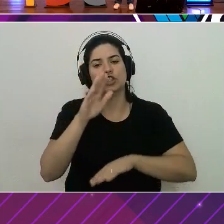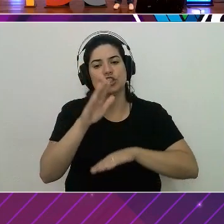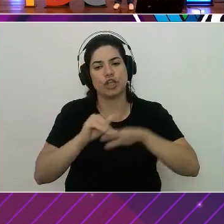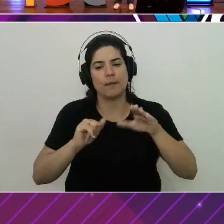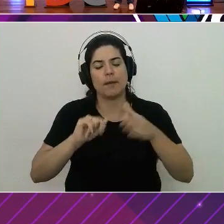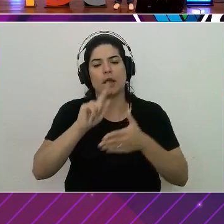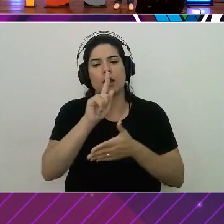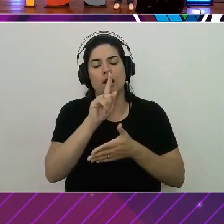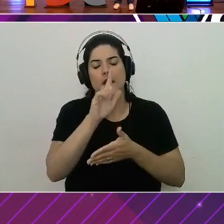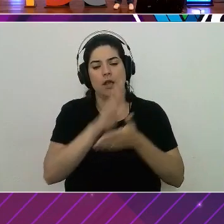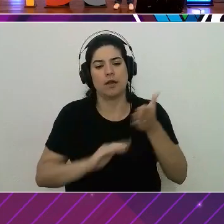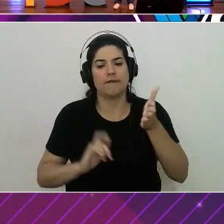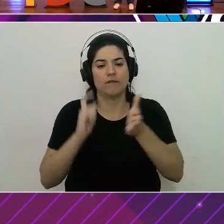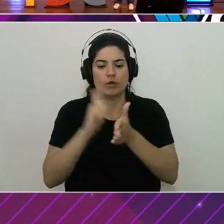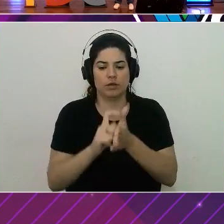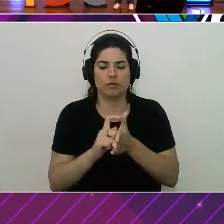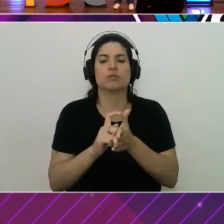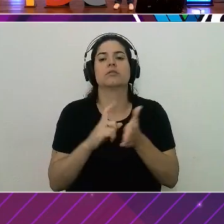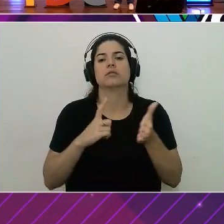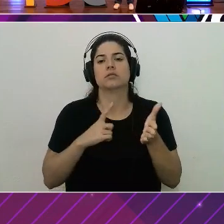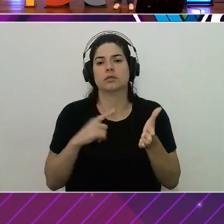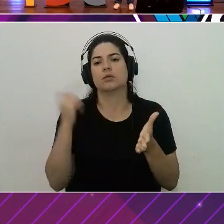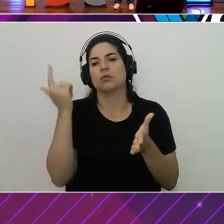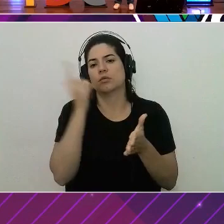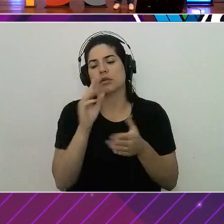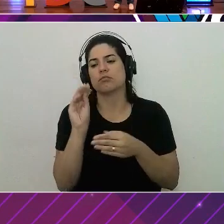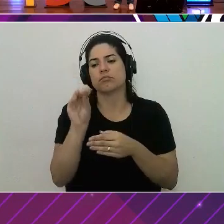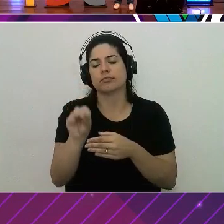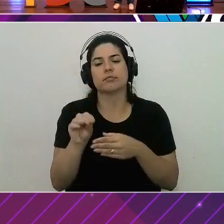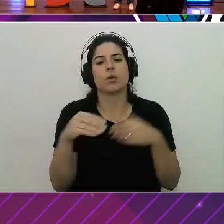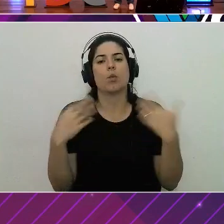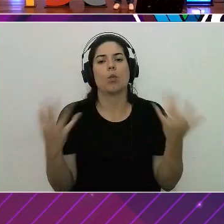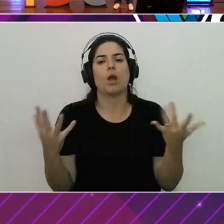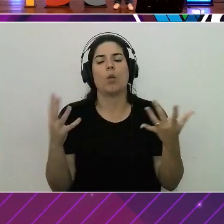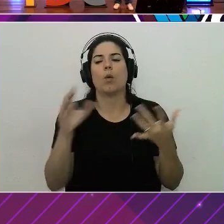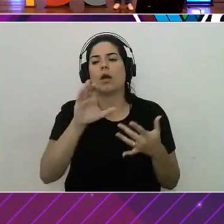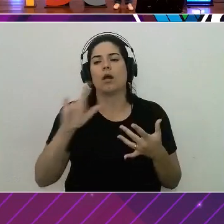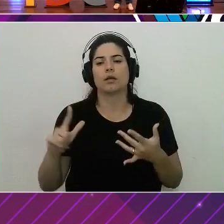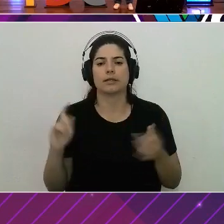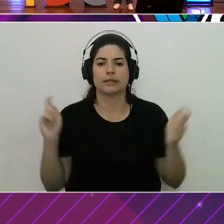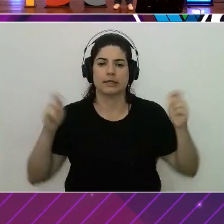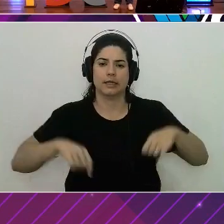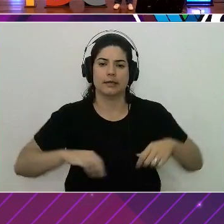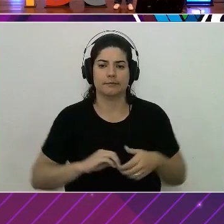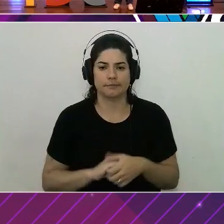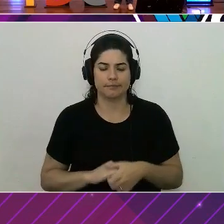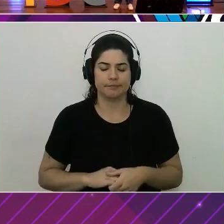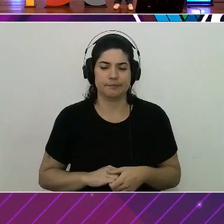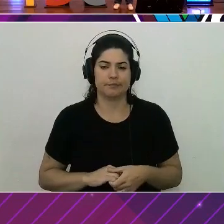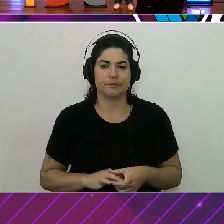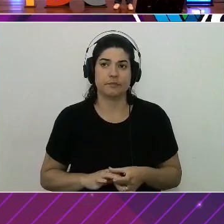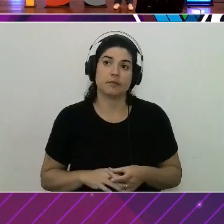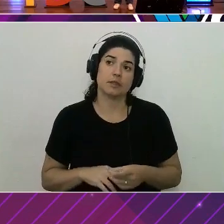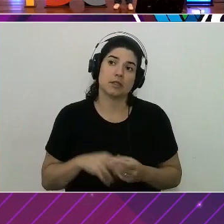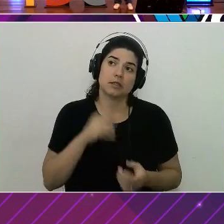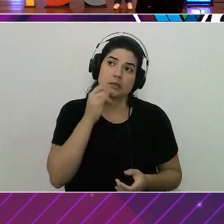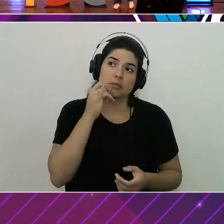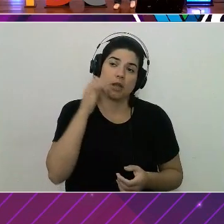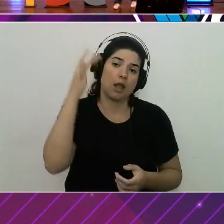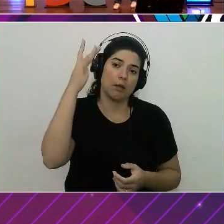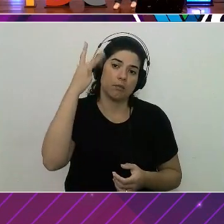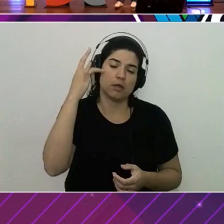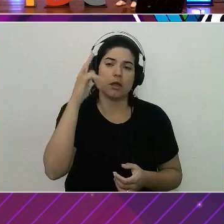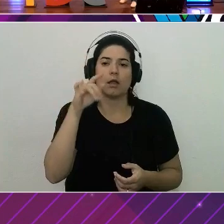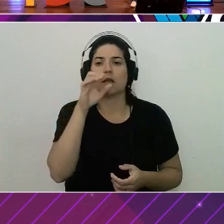os parâmetros de entrada, me diga qual vai ser a classificação. Né? Então, por exemplo, o dia de amanhã vai ser quente ou frio,